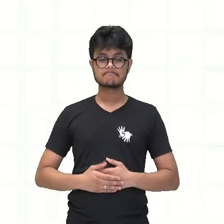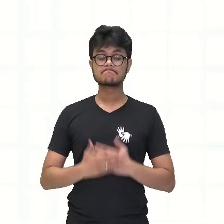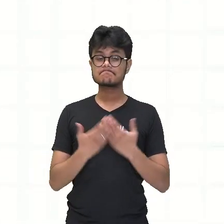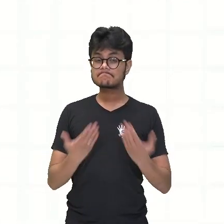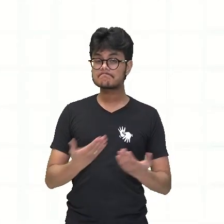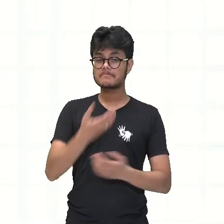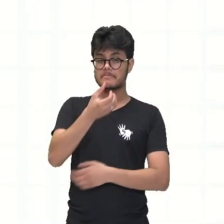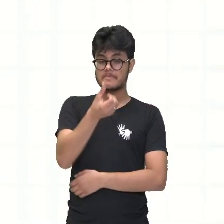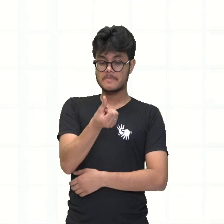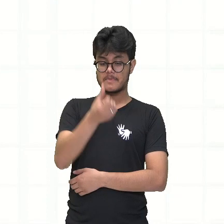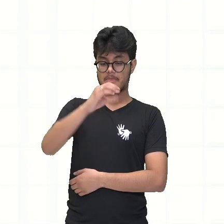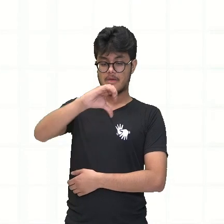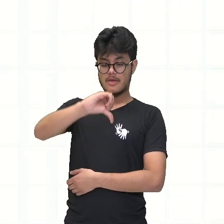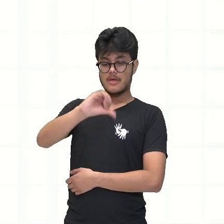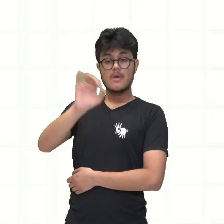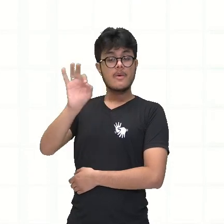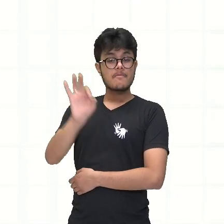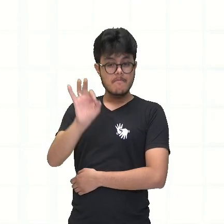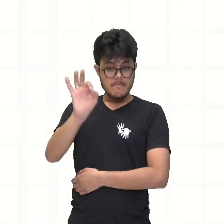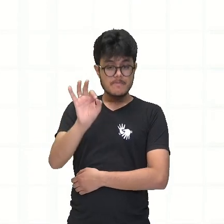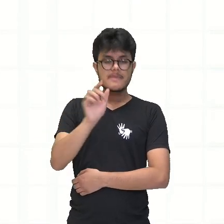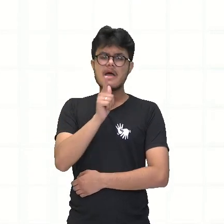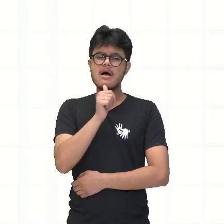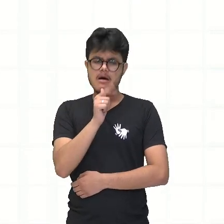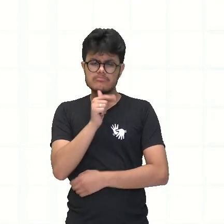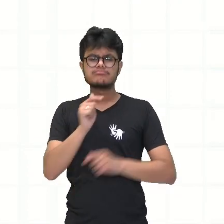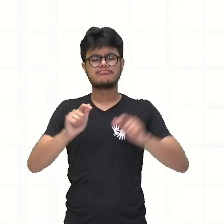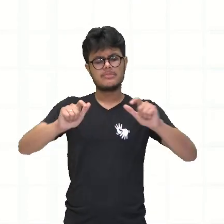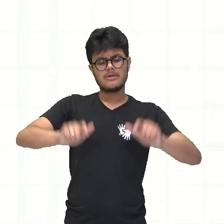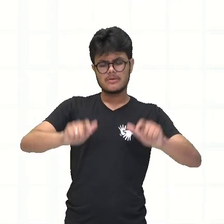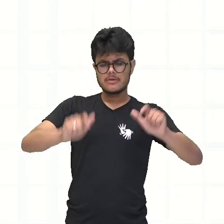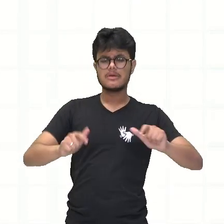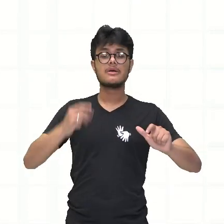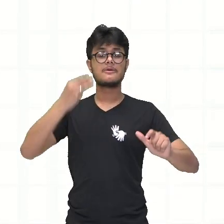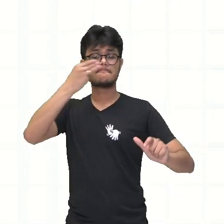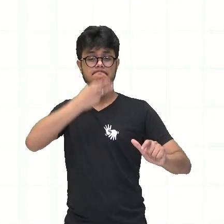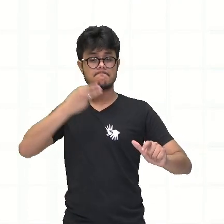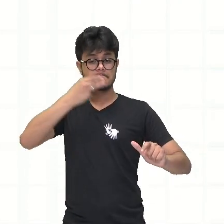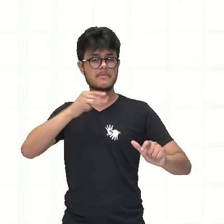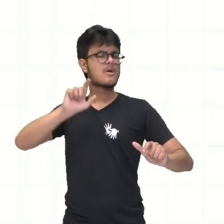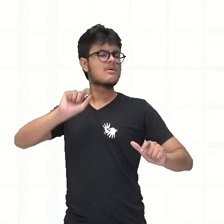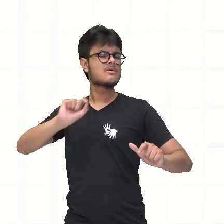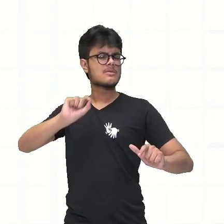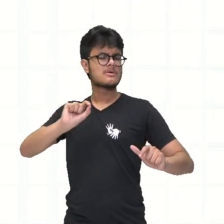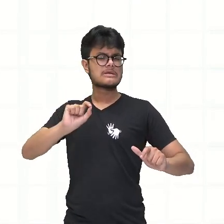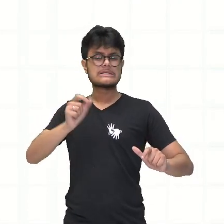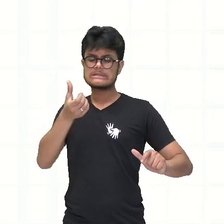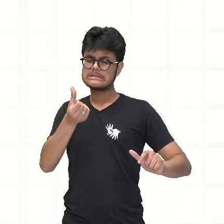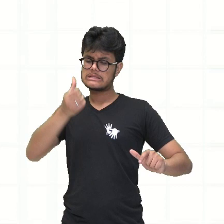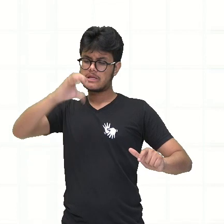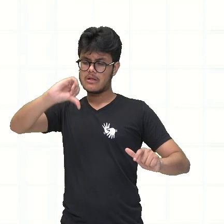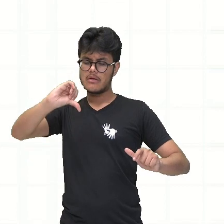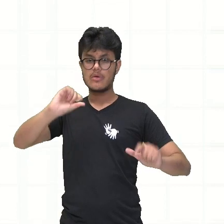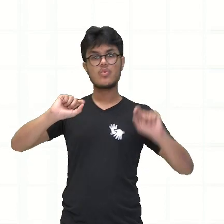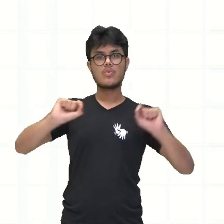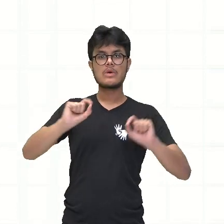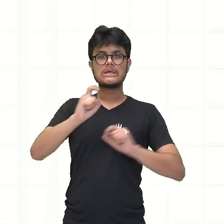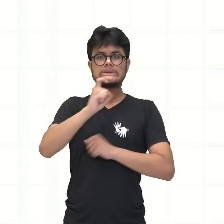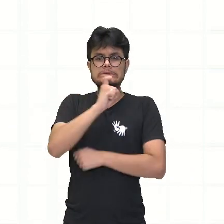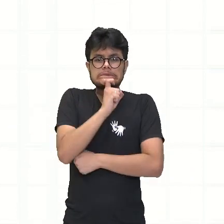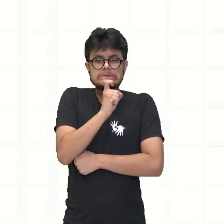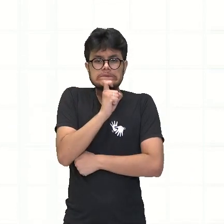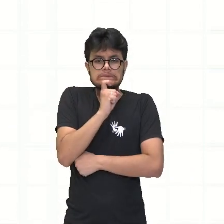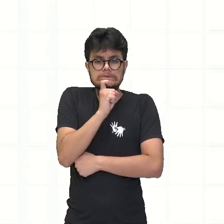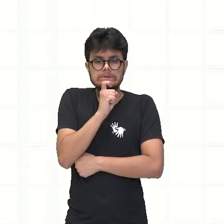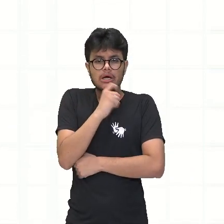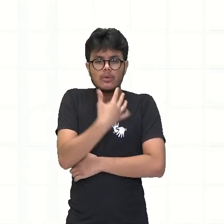69% dessas água de doce disponível está congelada, Então, lá nas neves, por exemplo, dos